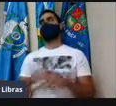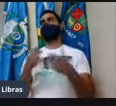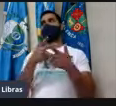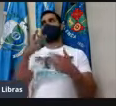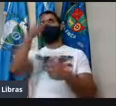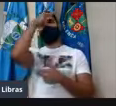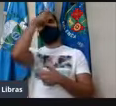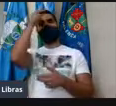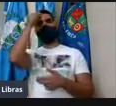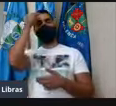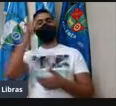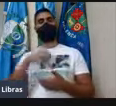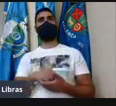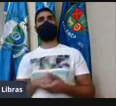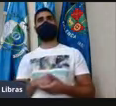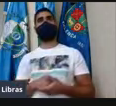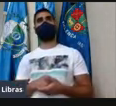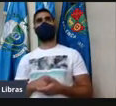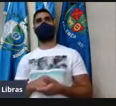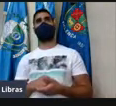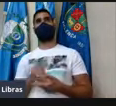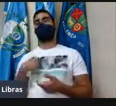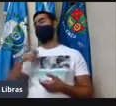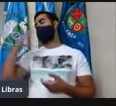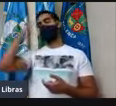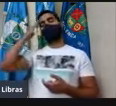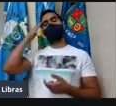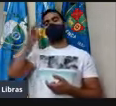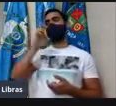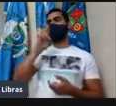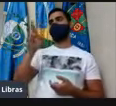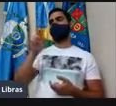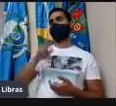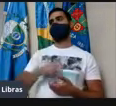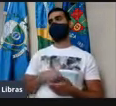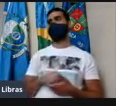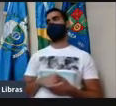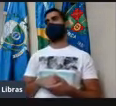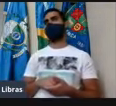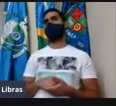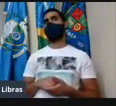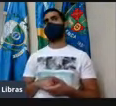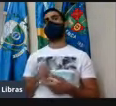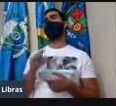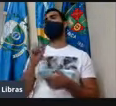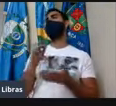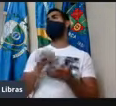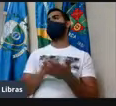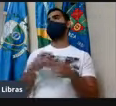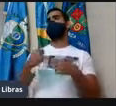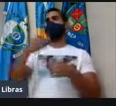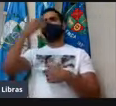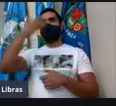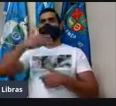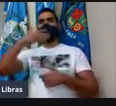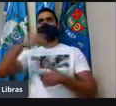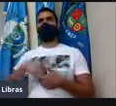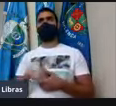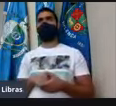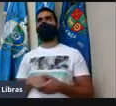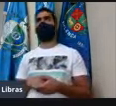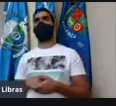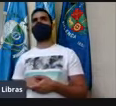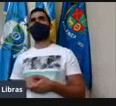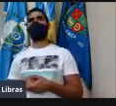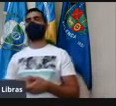prefeitura. Tá? Aí eu não saberia te responder qual a pendência para comprovação. Tá?